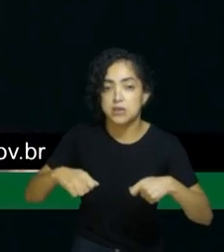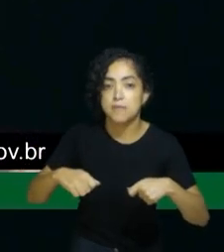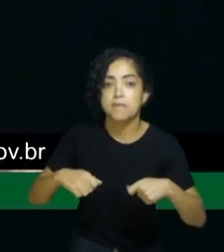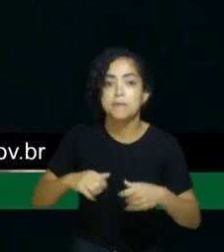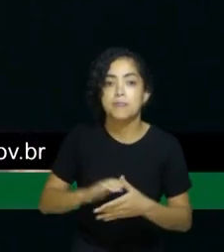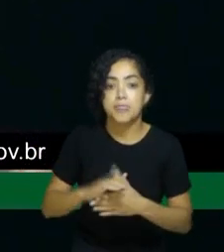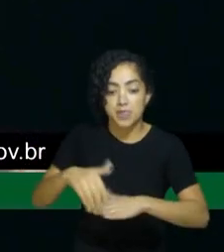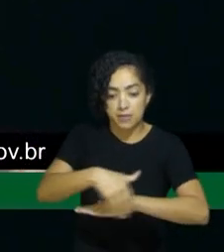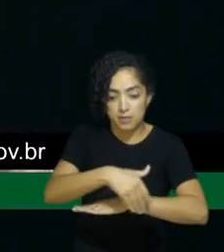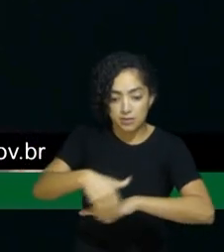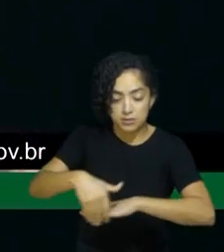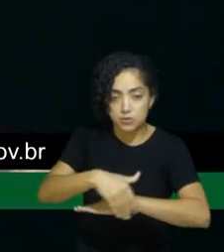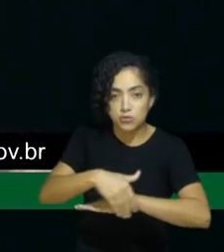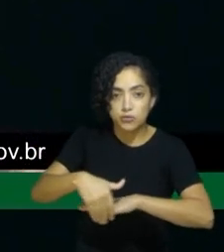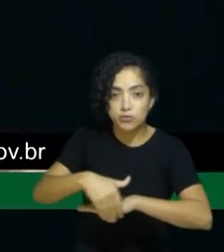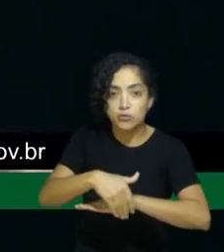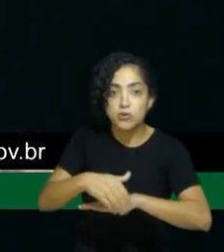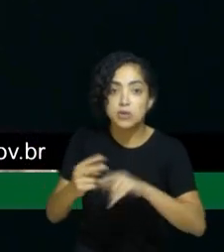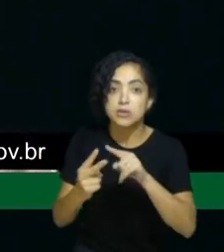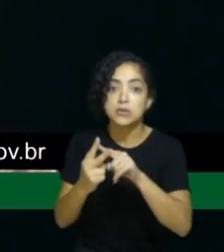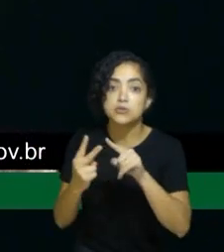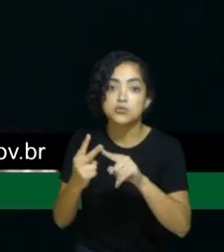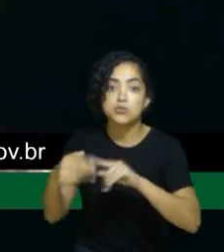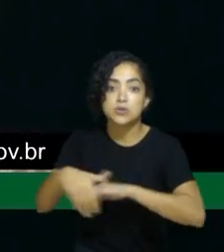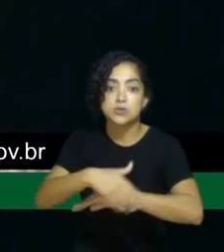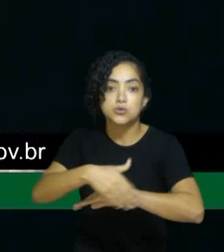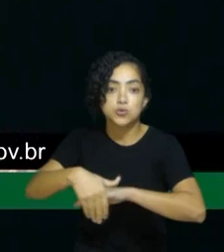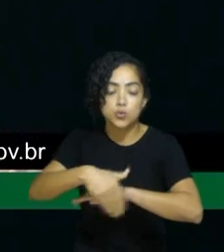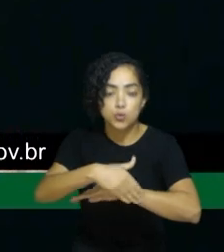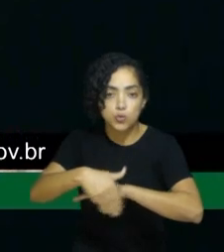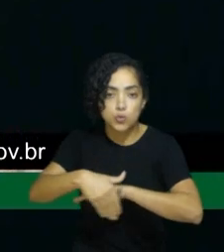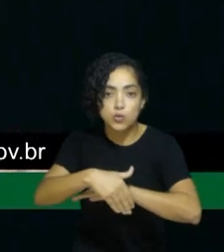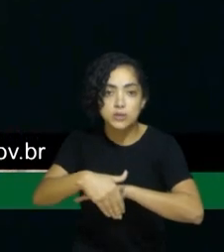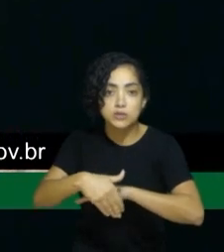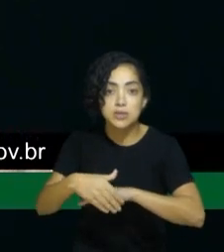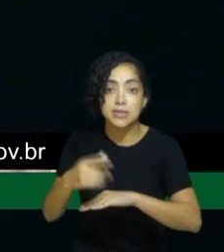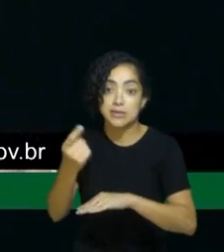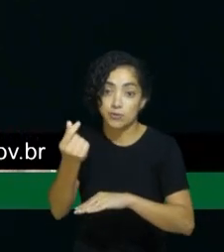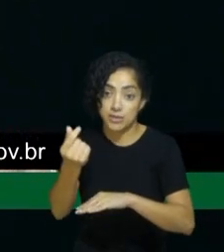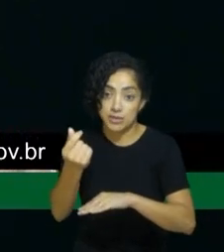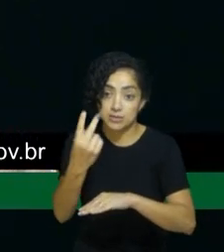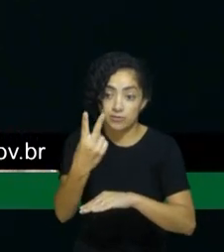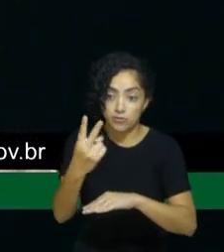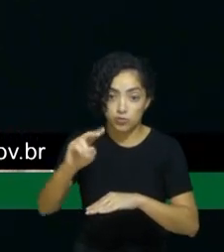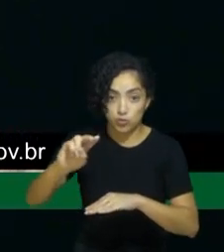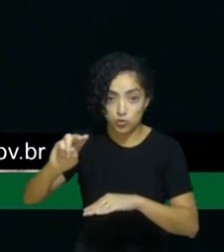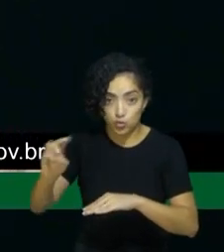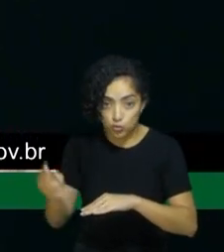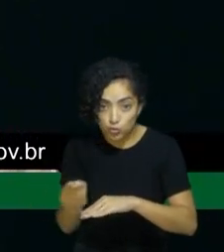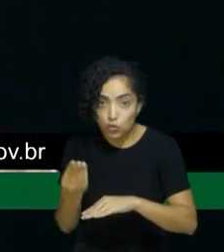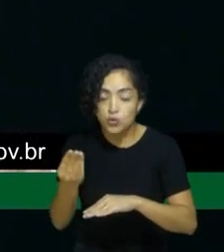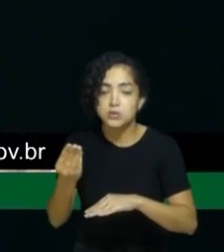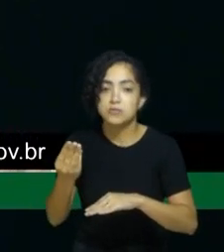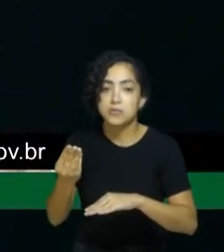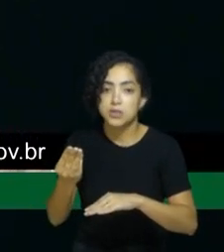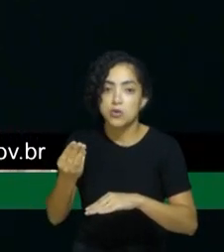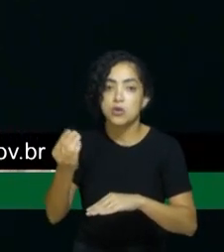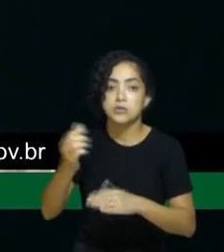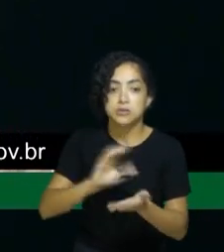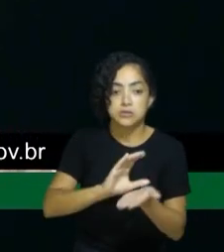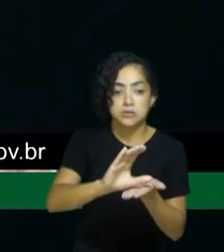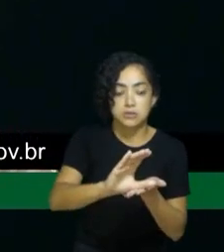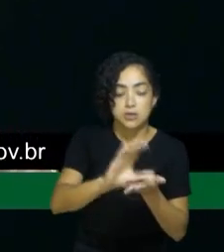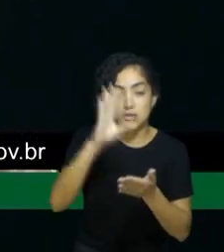Pacheco e também Rua fridolino de Souza e com esse valor de R 2 milhões deais R milhões deais nós vamos